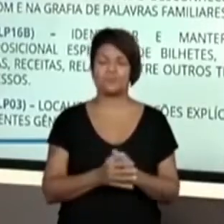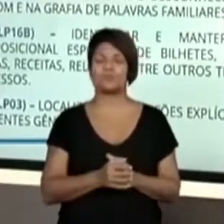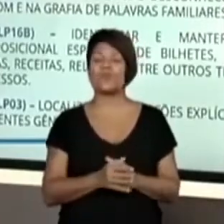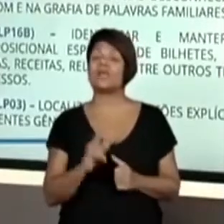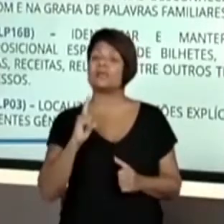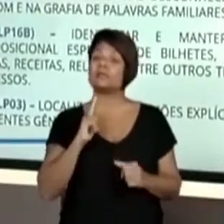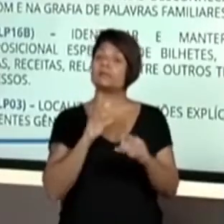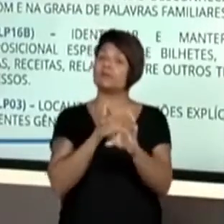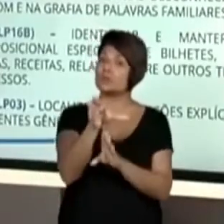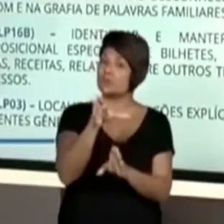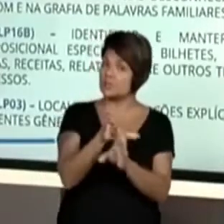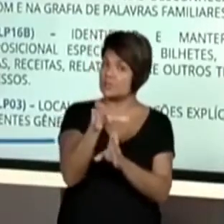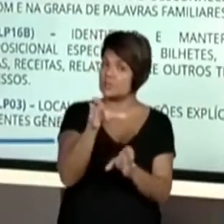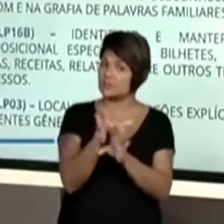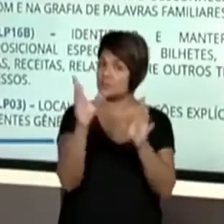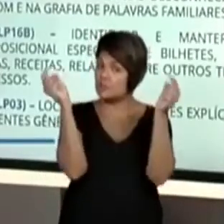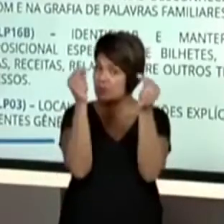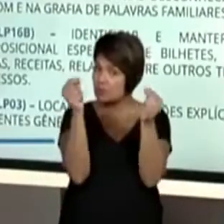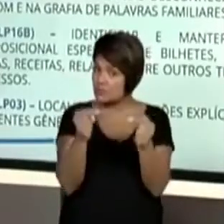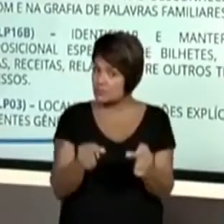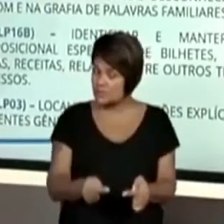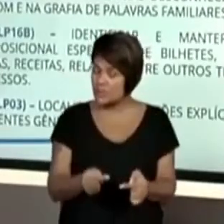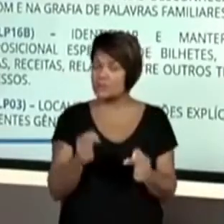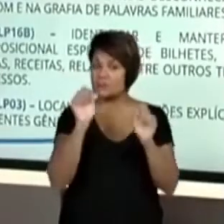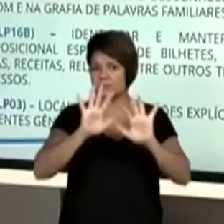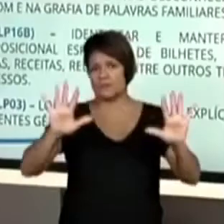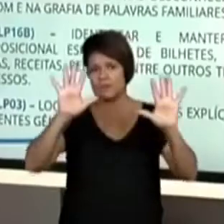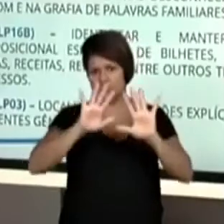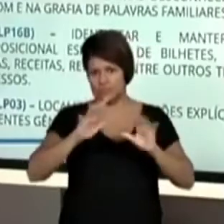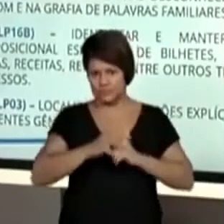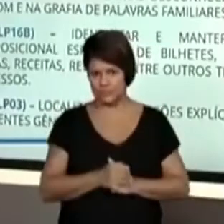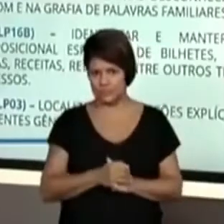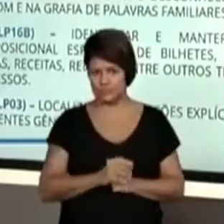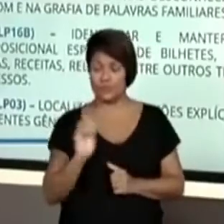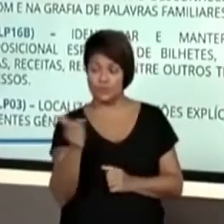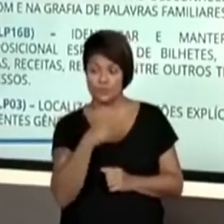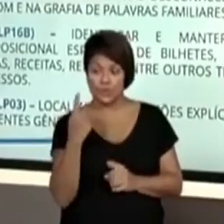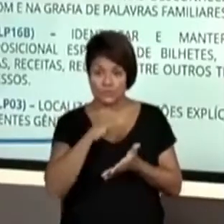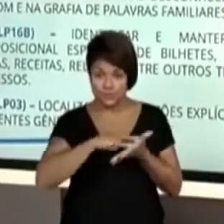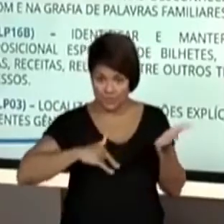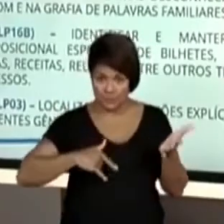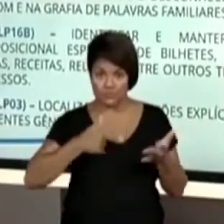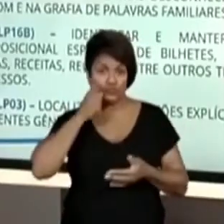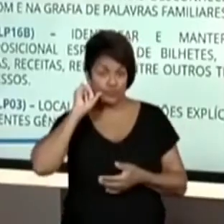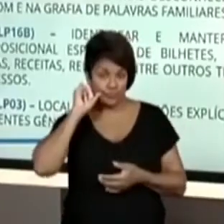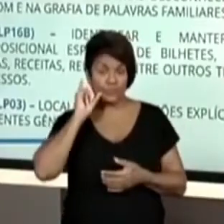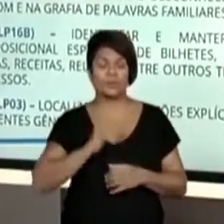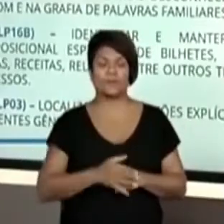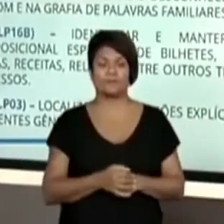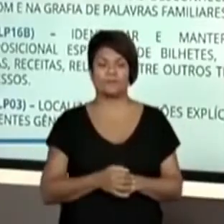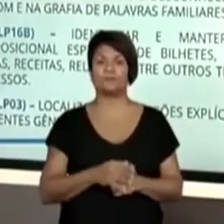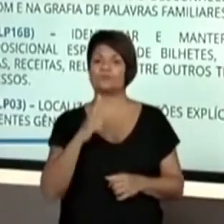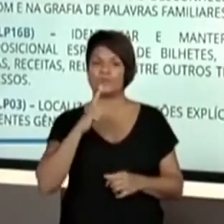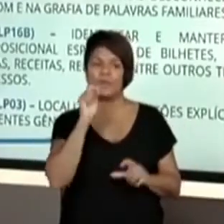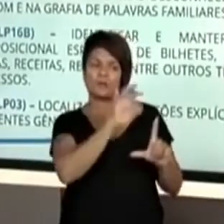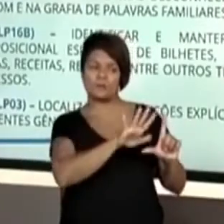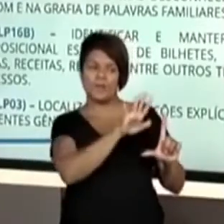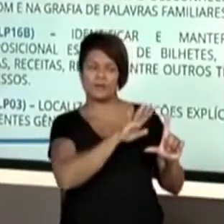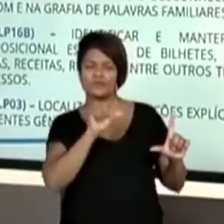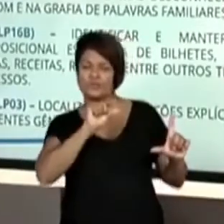tínhamos orientações relacionadas às imagens. E nos nossos textos de ontem, com as